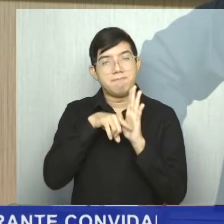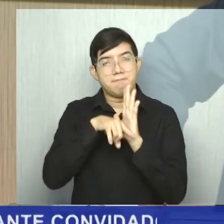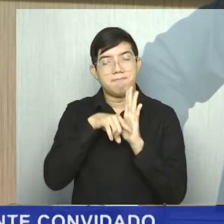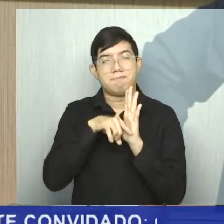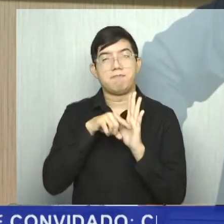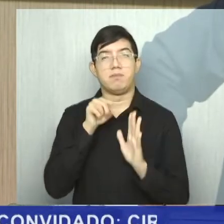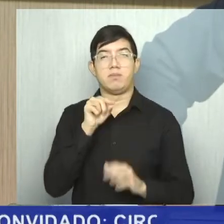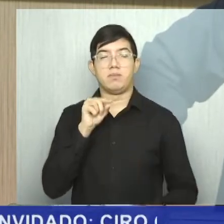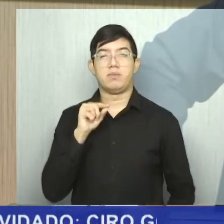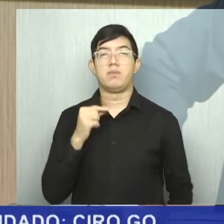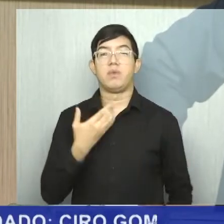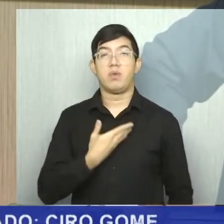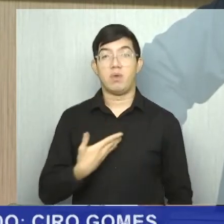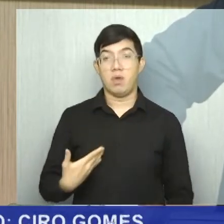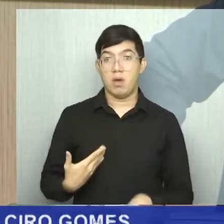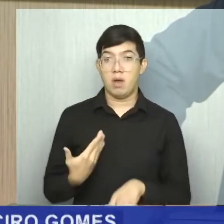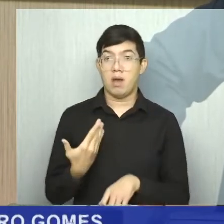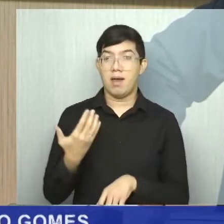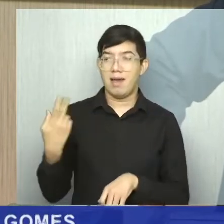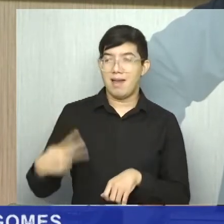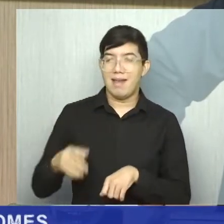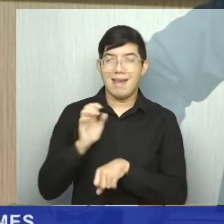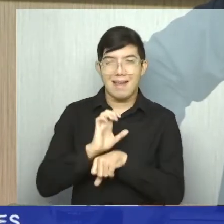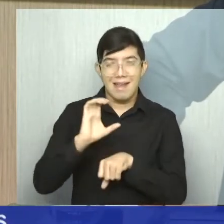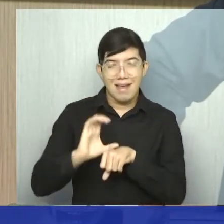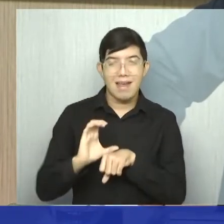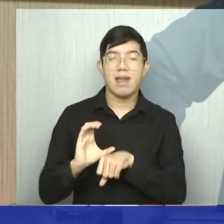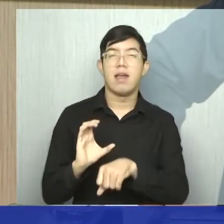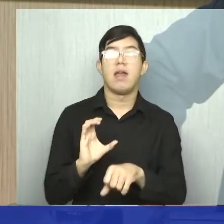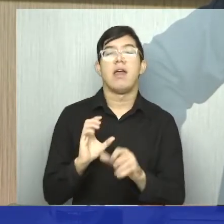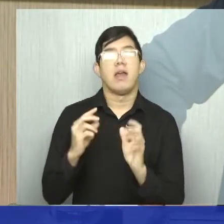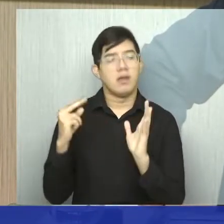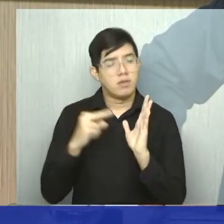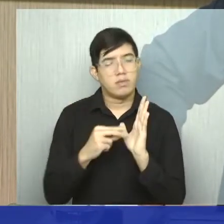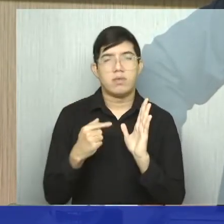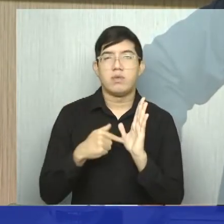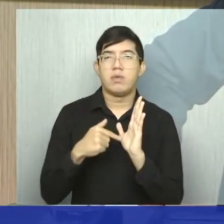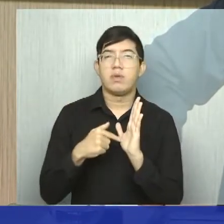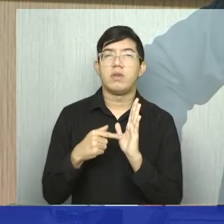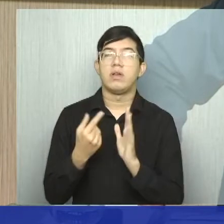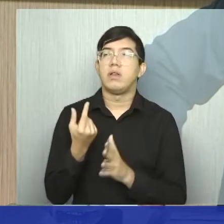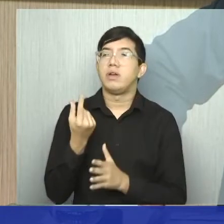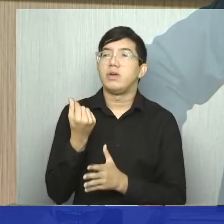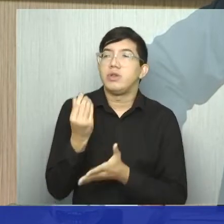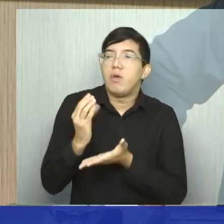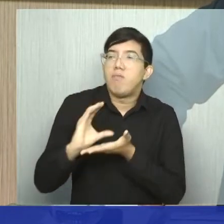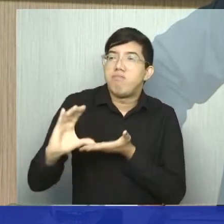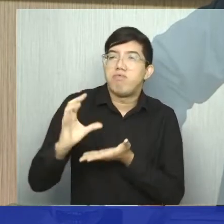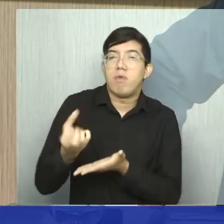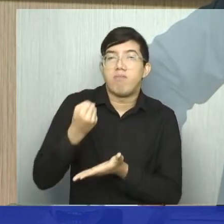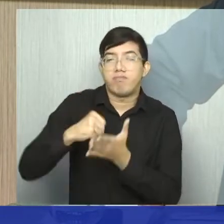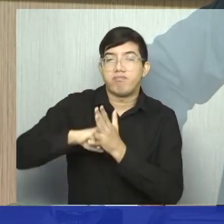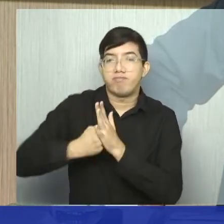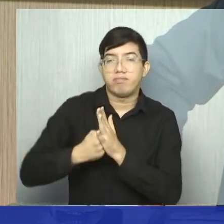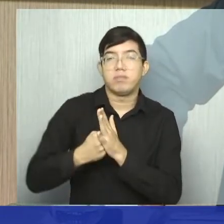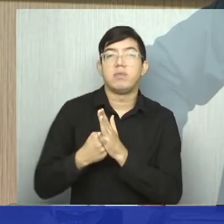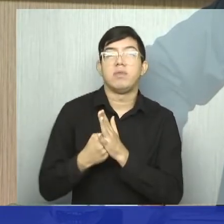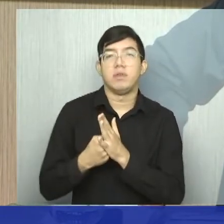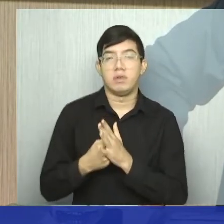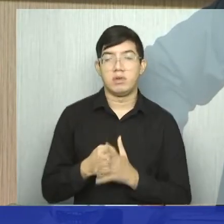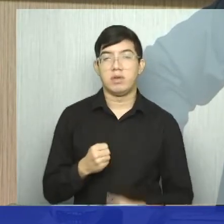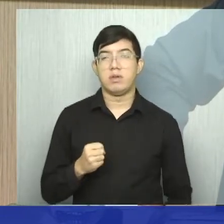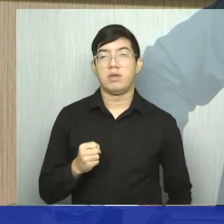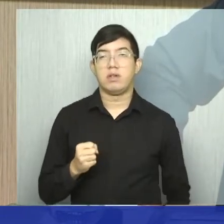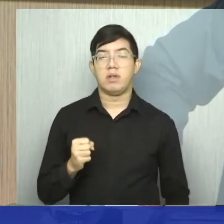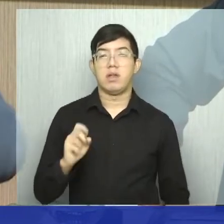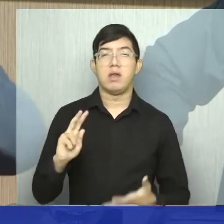de nenhum país do mundo, um congelamento do gasto público em todas as despesas correntes, exceto uma.